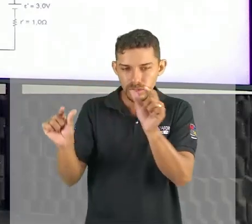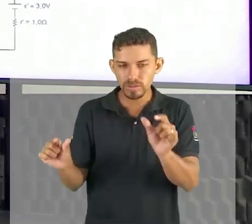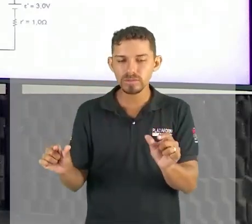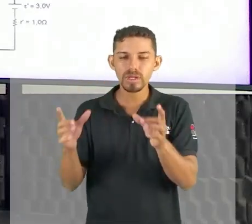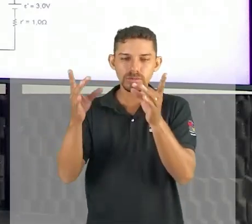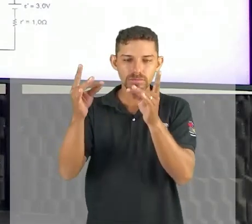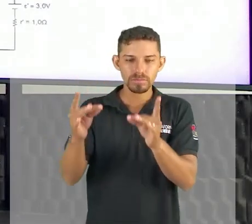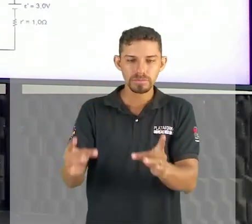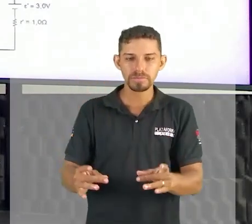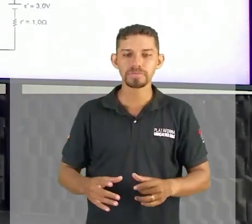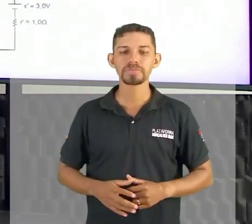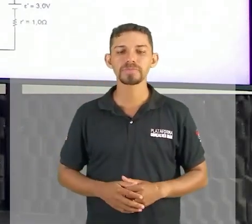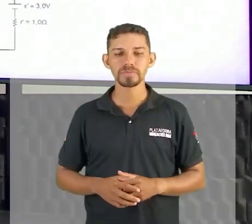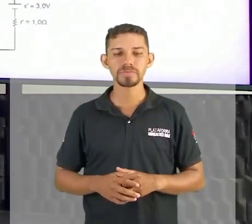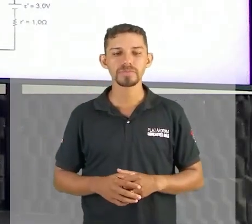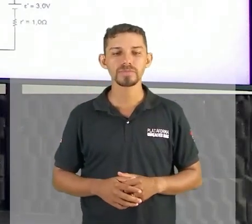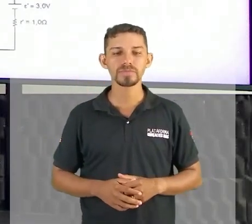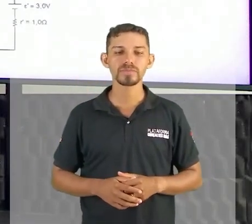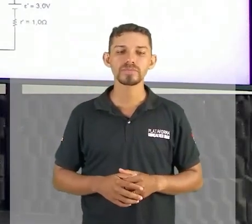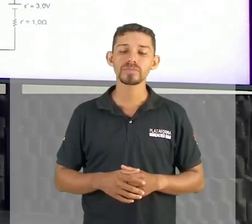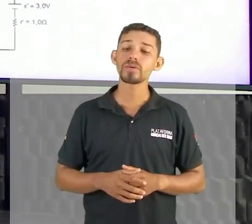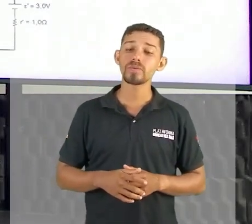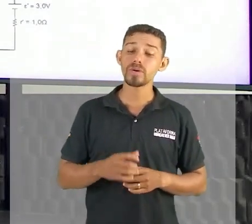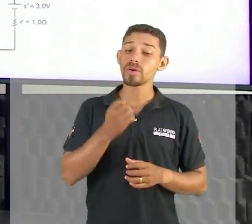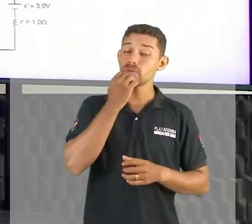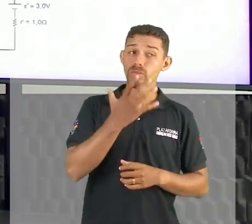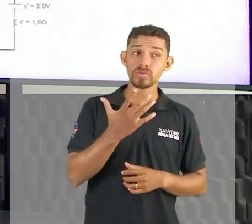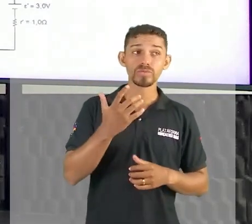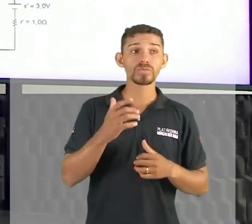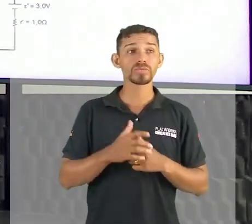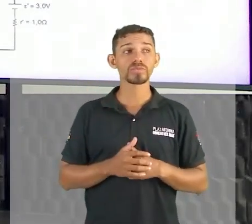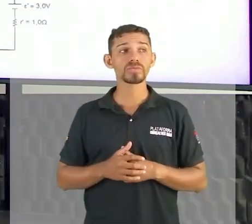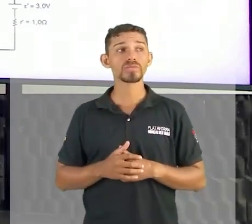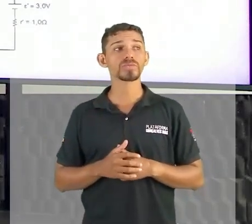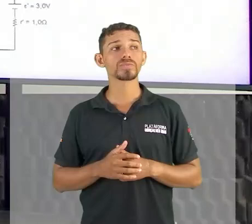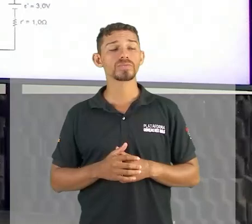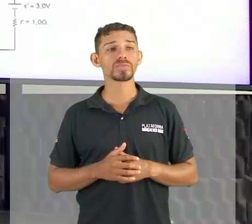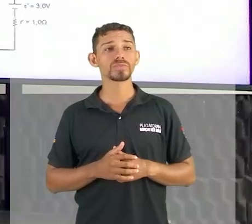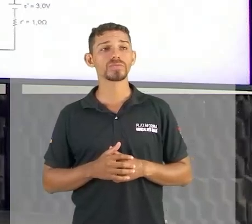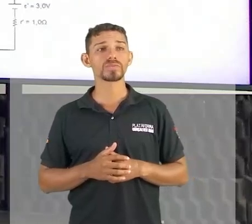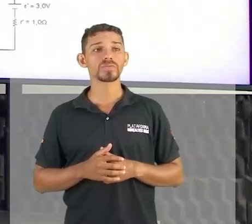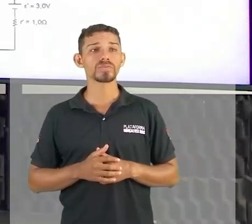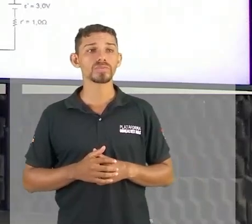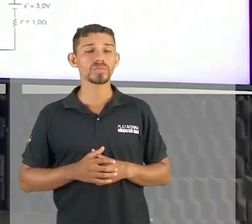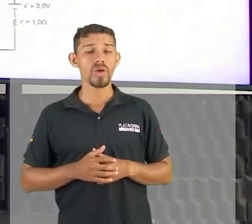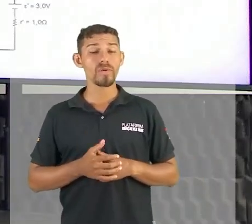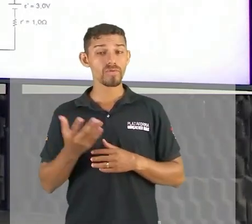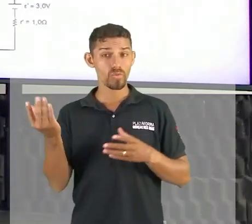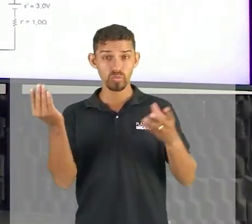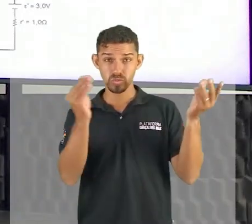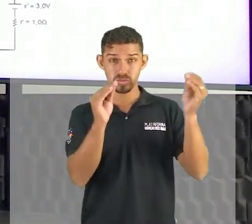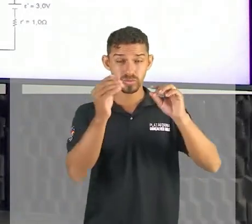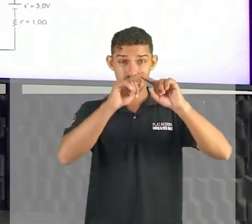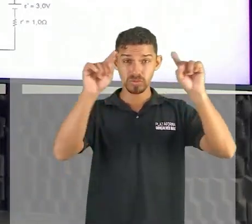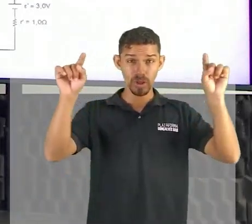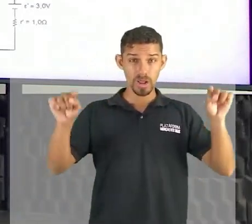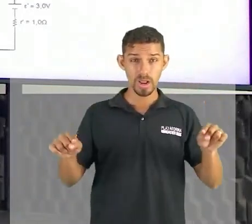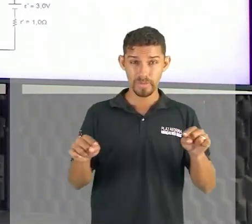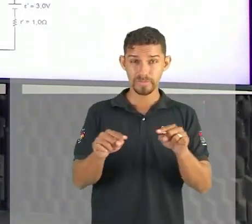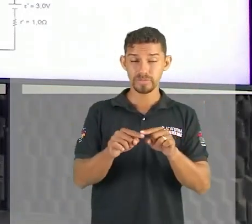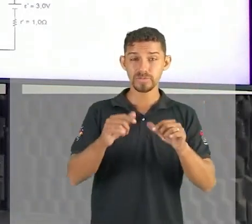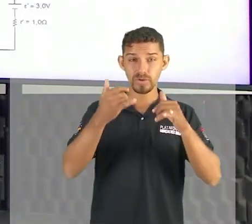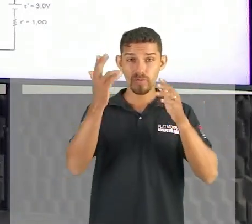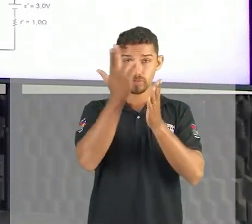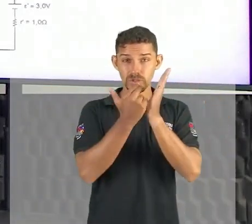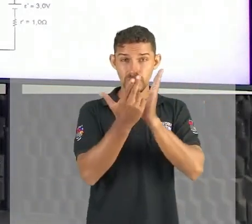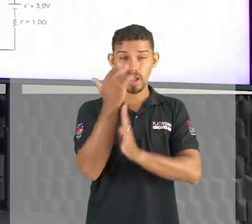sua especificidade para o bom funcionamento do circuito aí tá aqui o circuito eu vou colocar ele aqui pra gente rapidão vou fazer esse